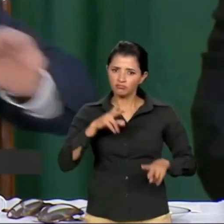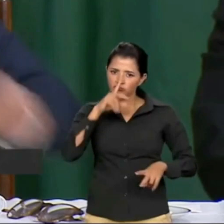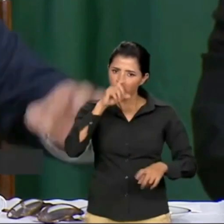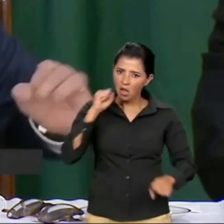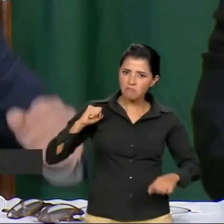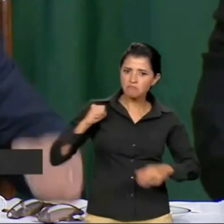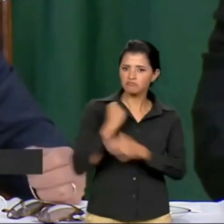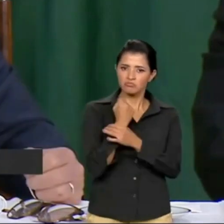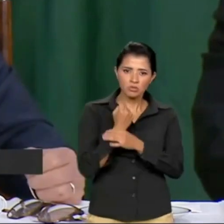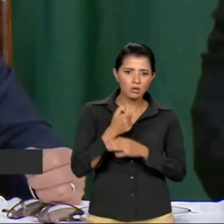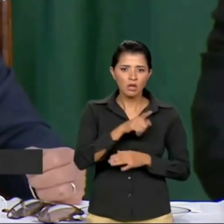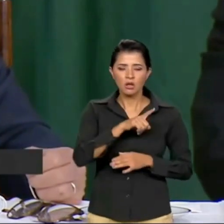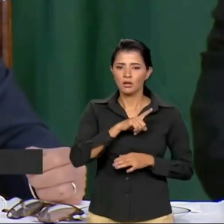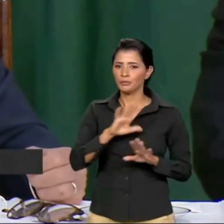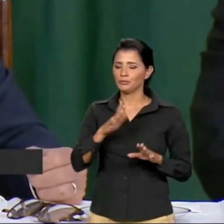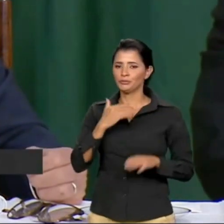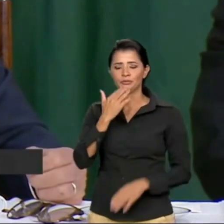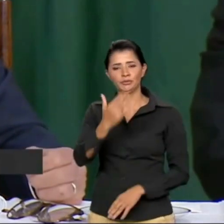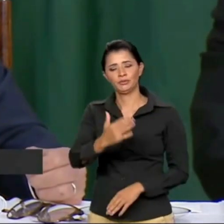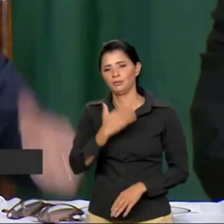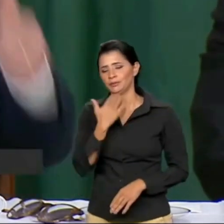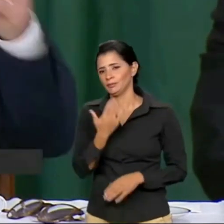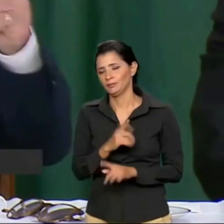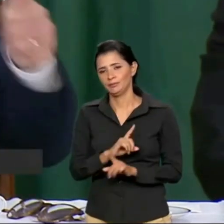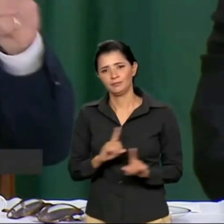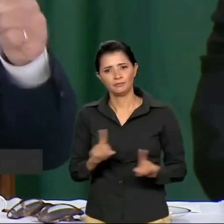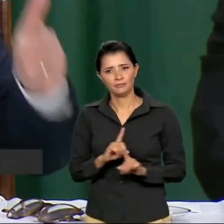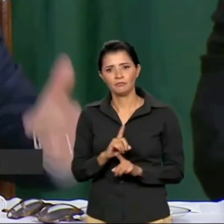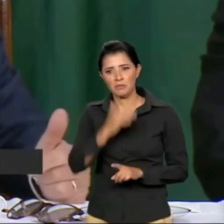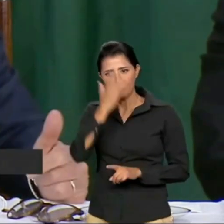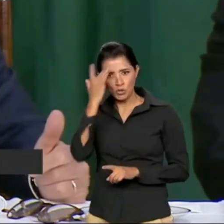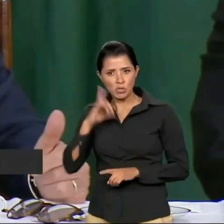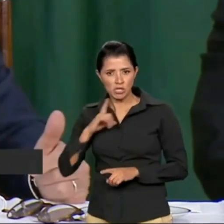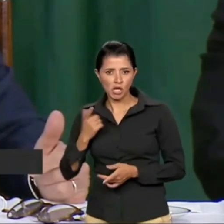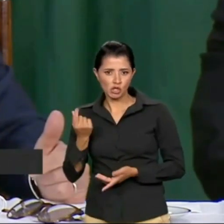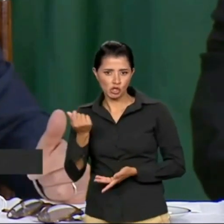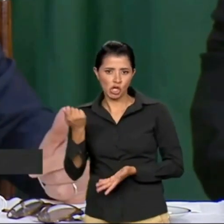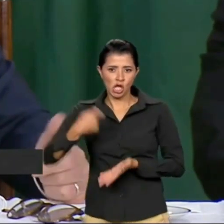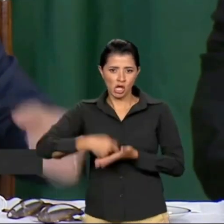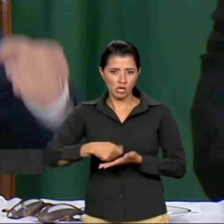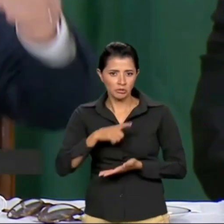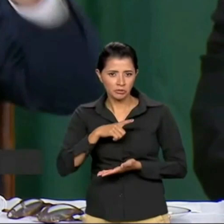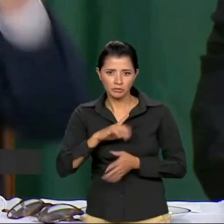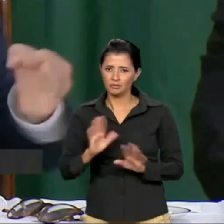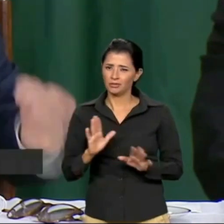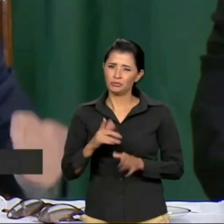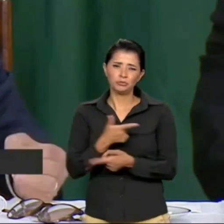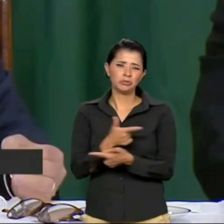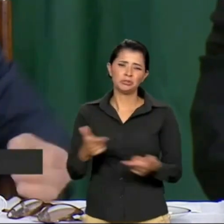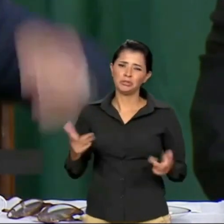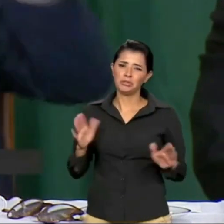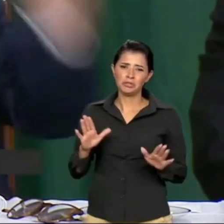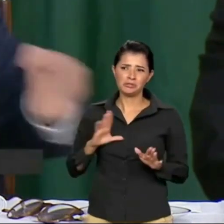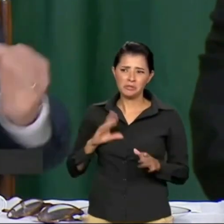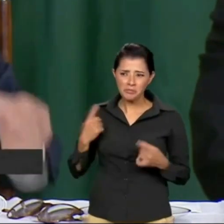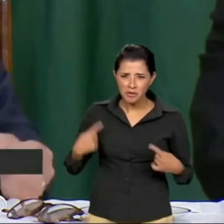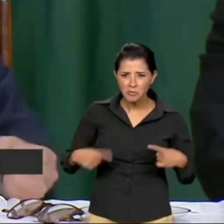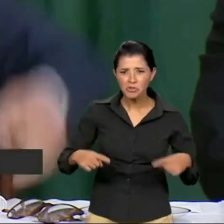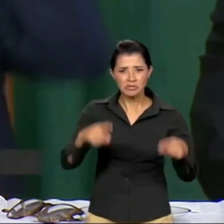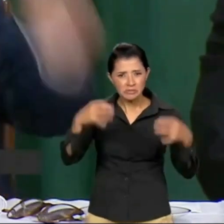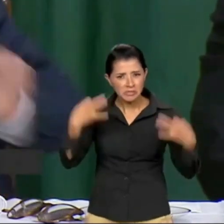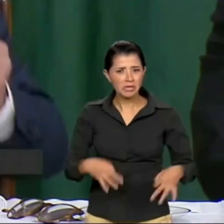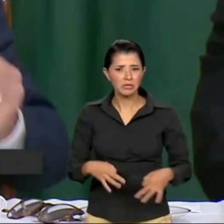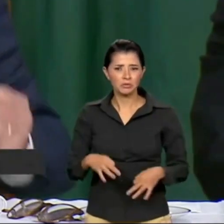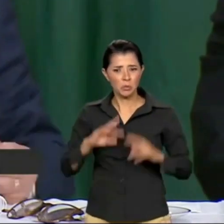máxima que não tem solução. Nem tem dinheiro para isso e nem é politicamente correto,